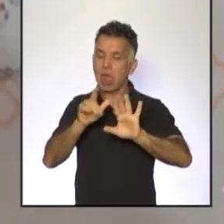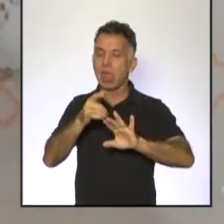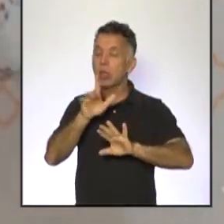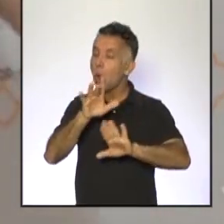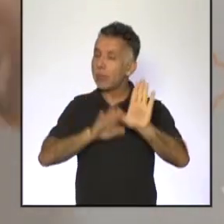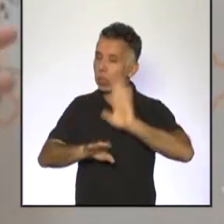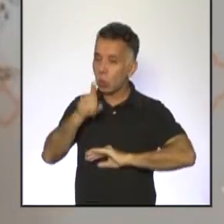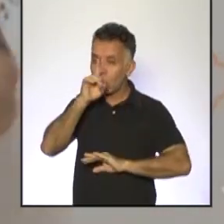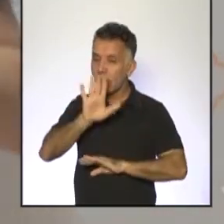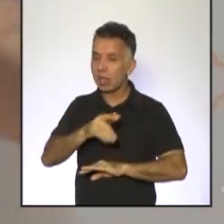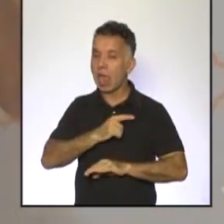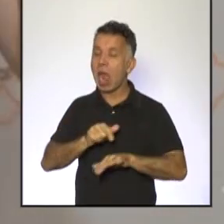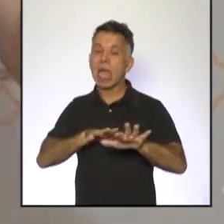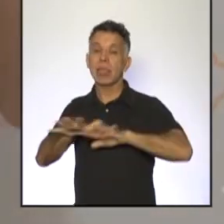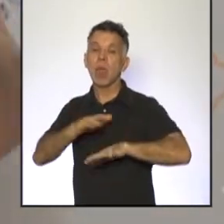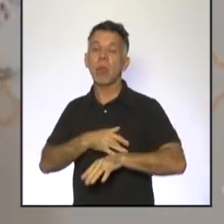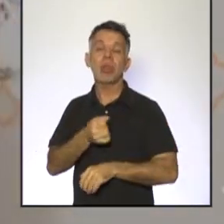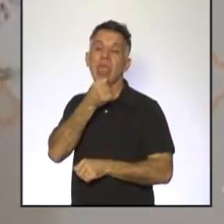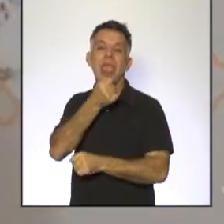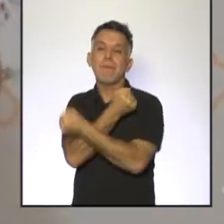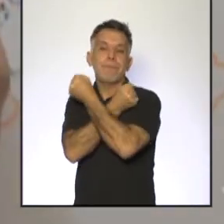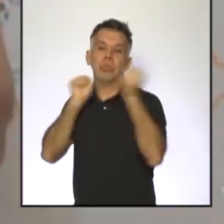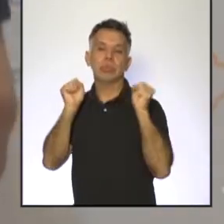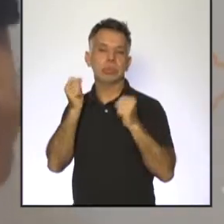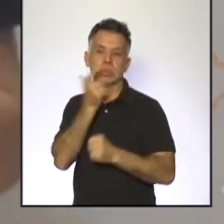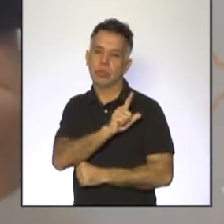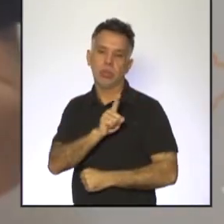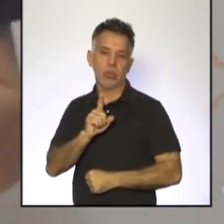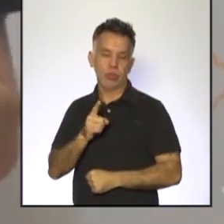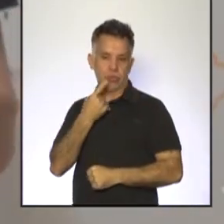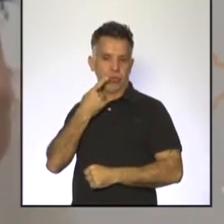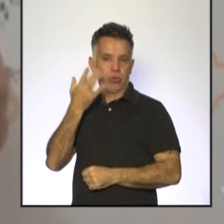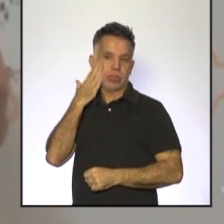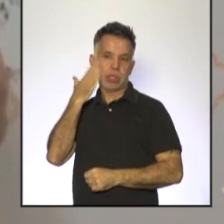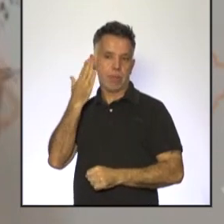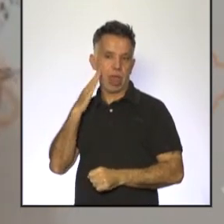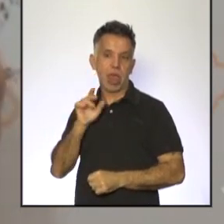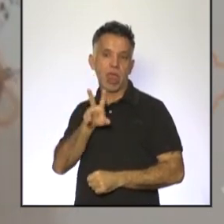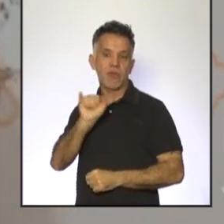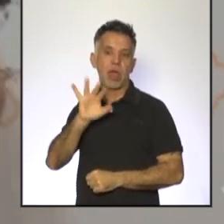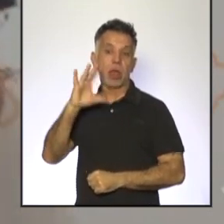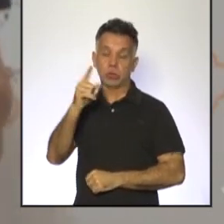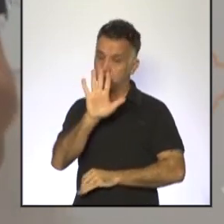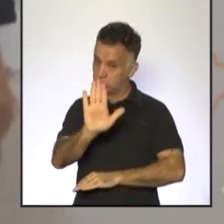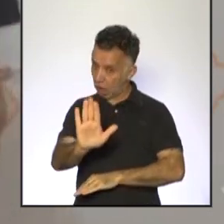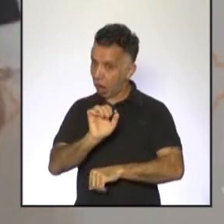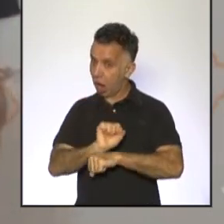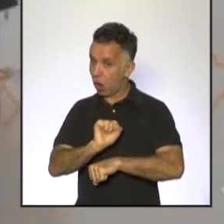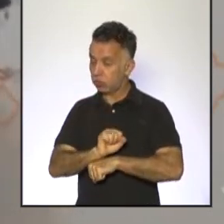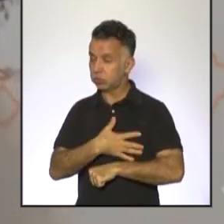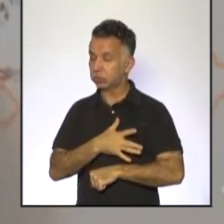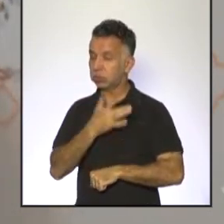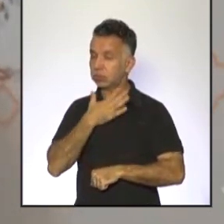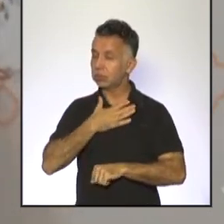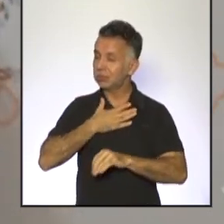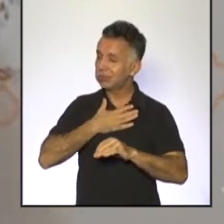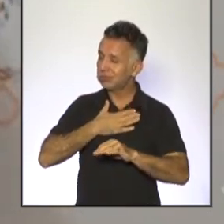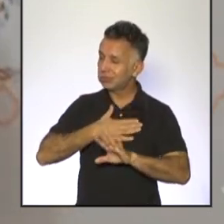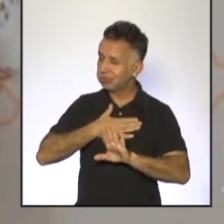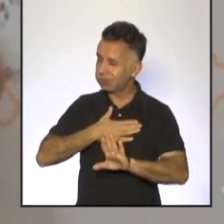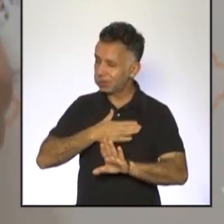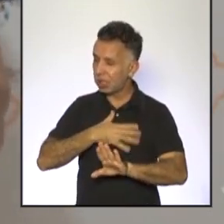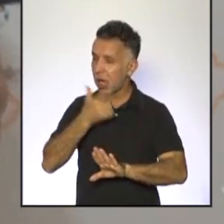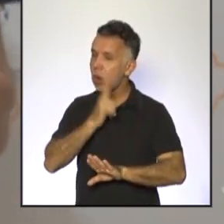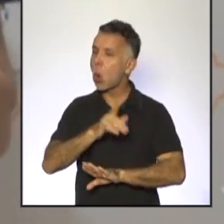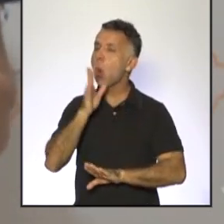fala assim, olha, terremoto é impossível prever. Vamos com muita calma com essa fala. Essa fala é muito imprecisa cientificamente. A